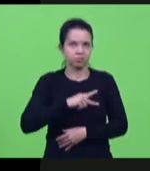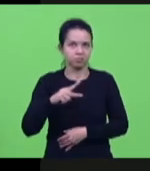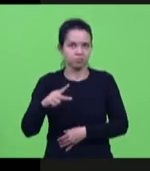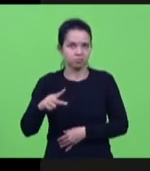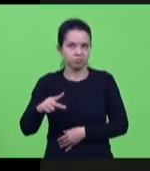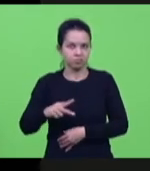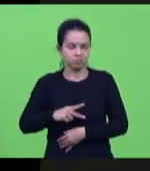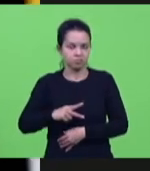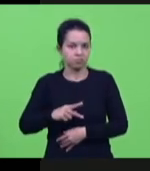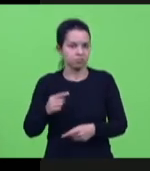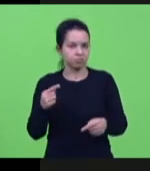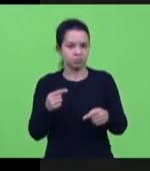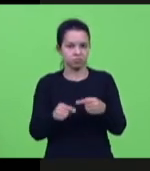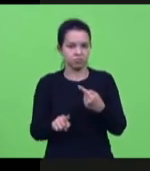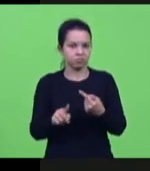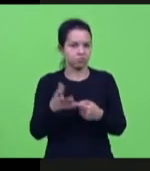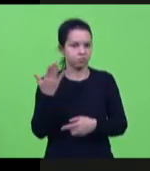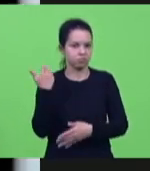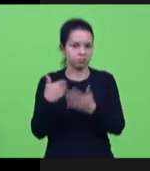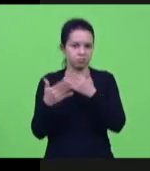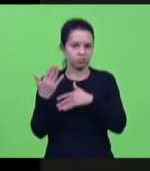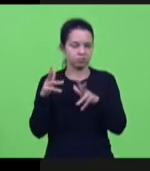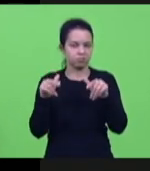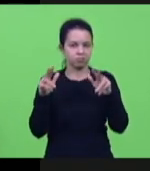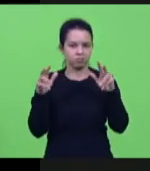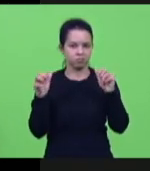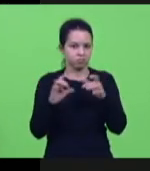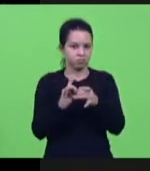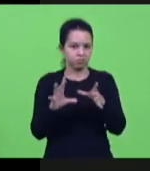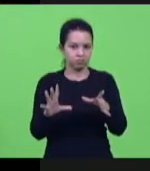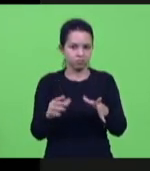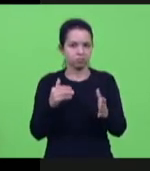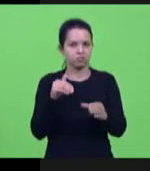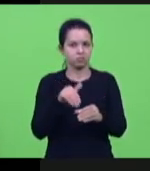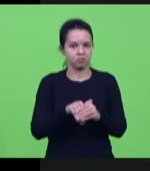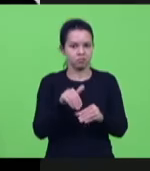permitido. Nunca foi. Eu vou votar a favor.